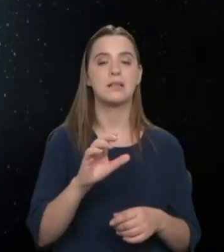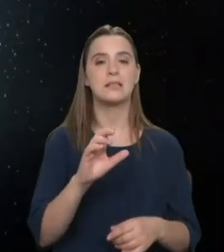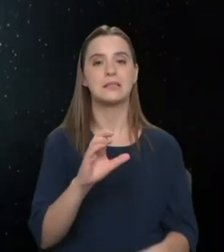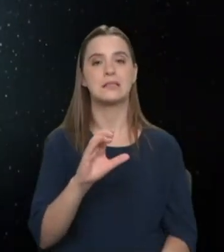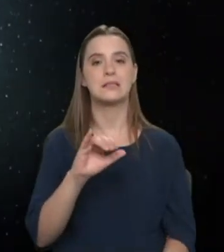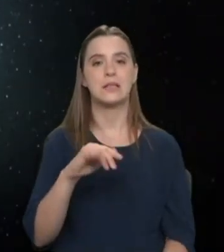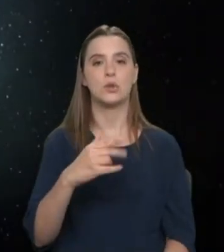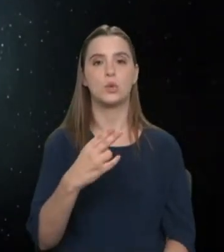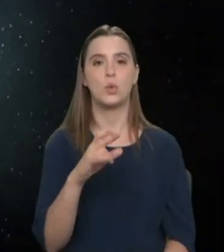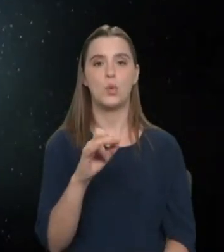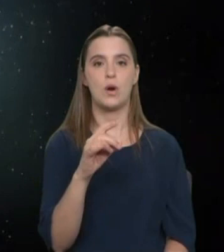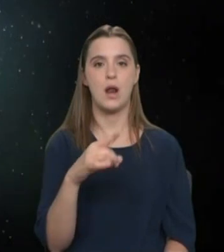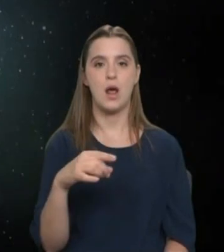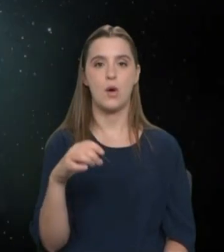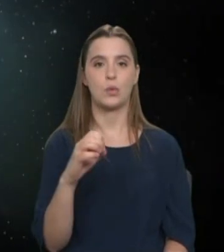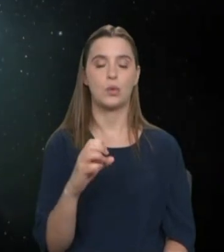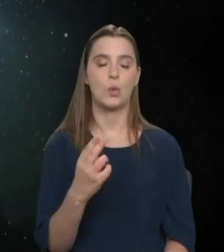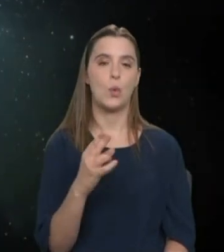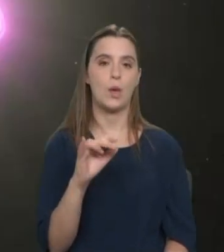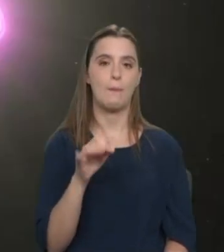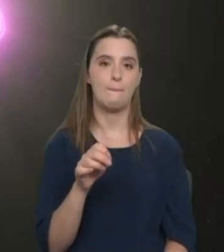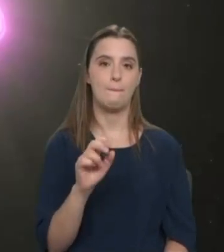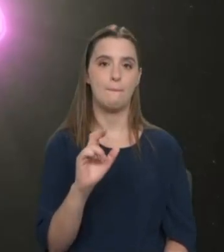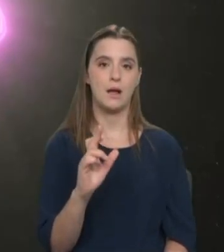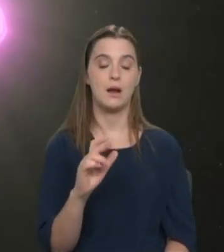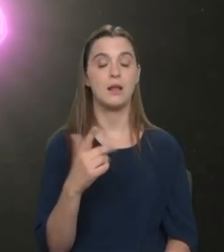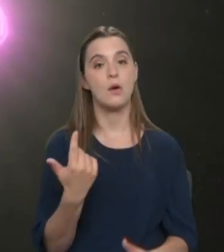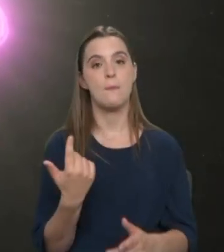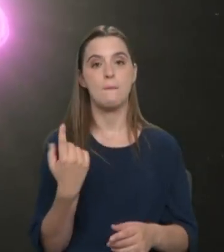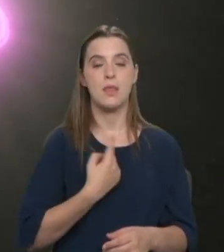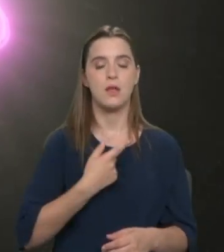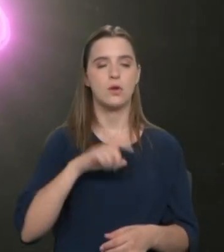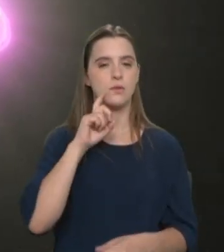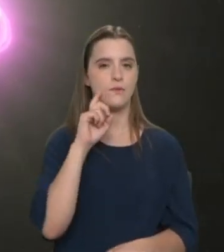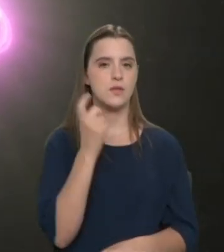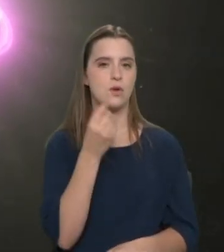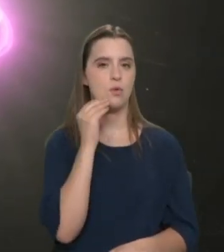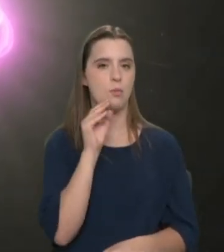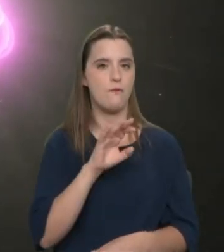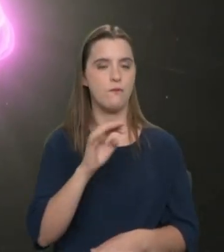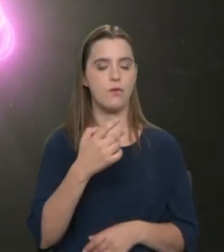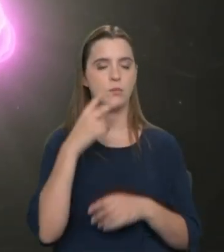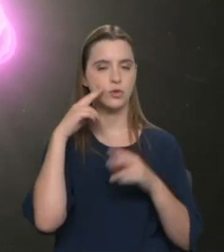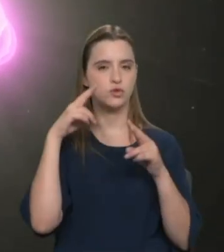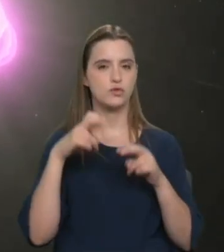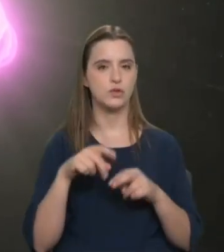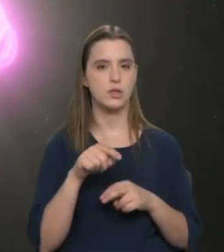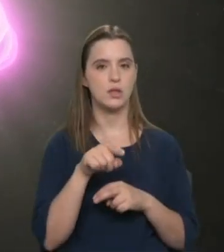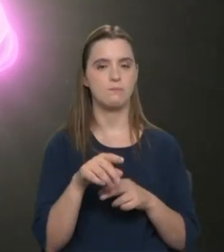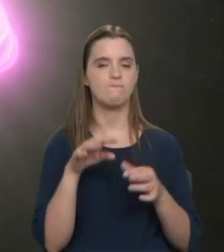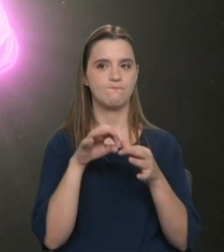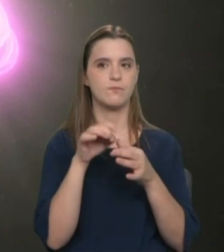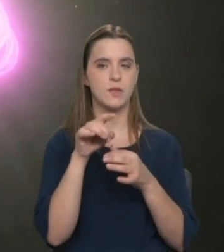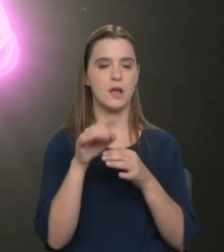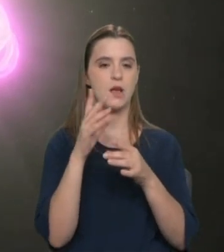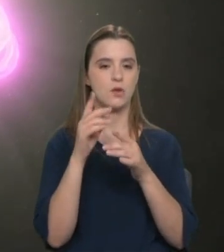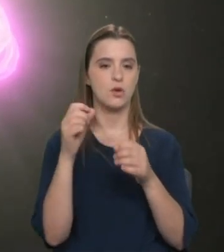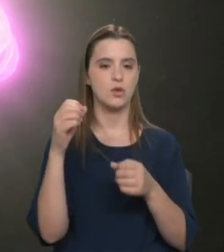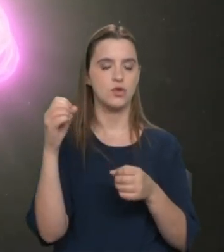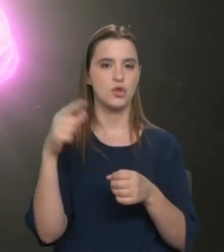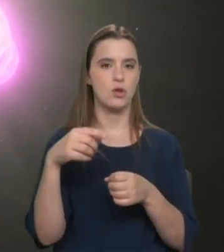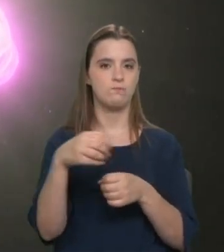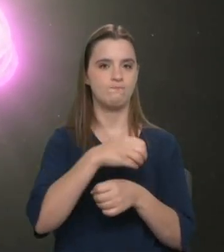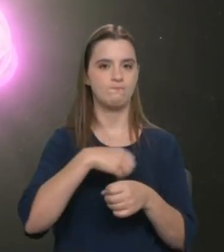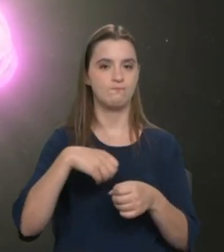calhar, refazer aqui os nossos estudos sobre a anatomia do próprio sistema solar. É um estudo que ainda está em averiguação, vai precisar de mais